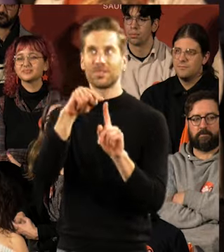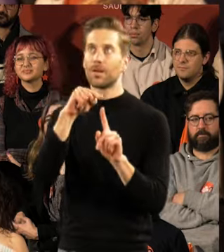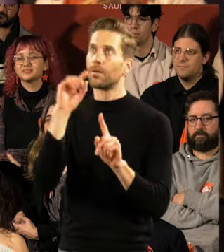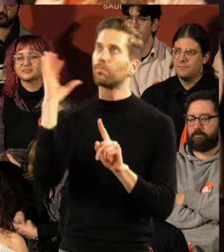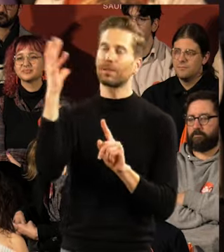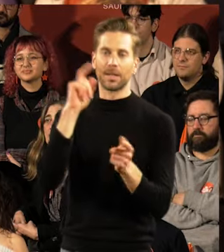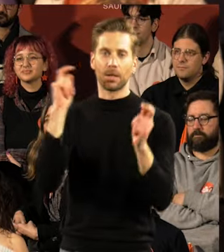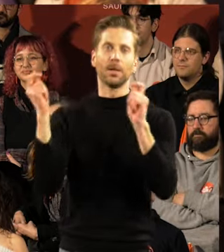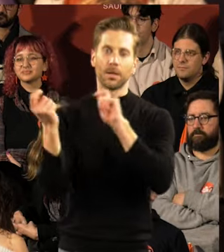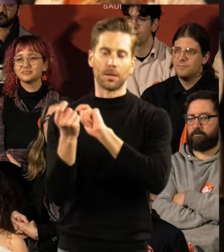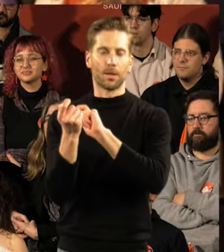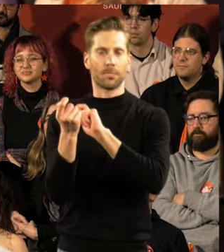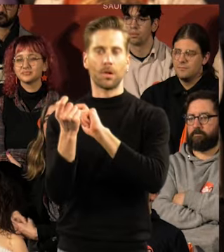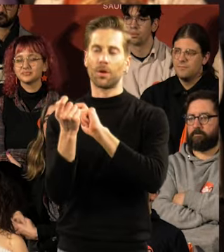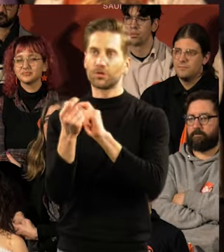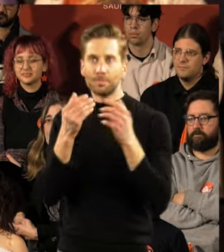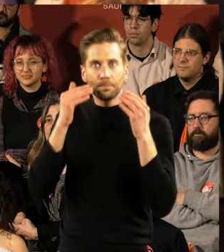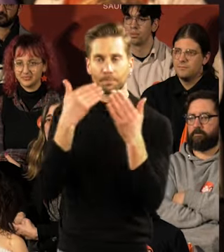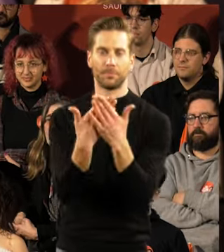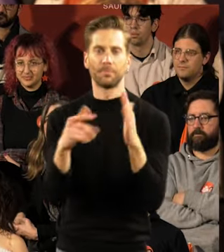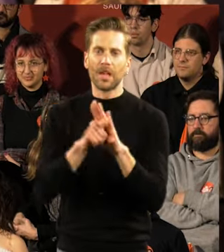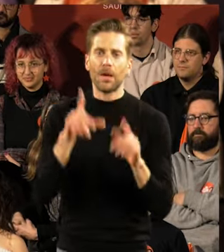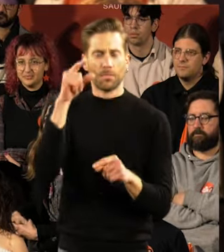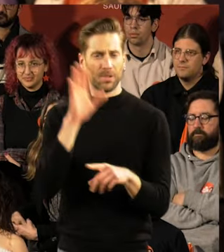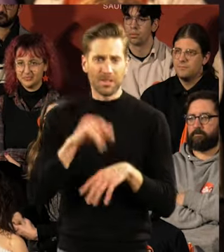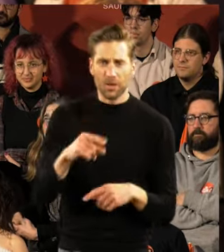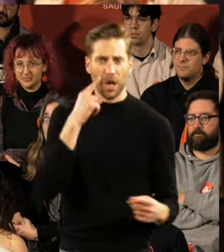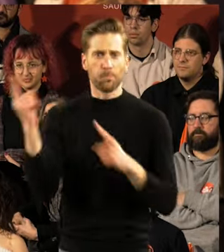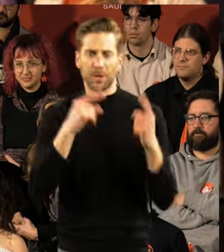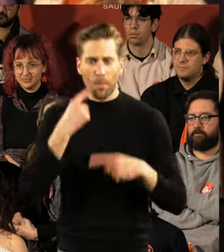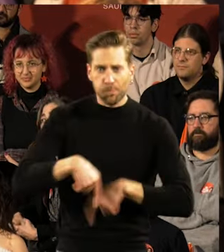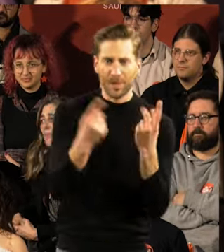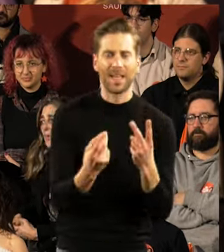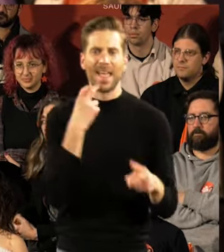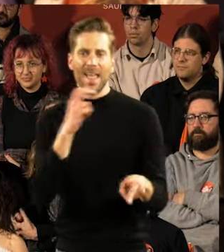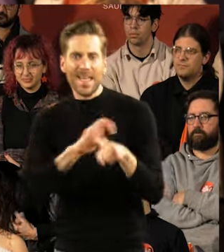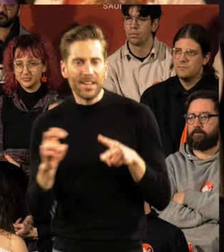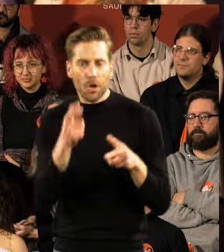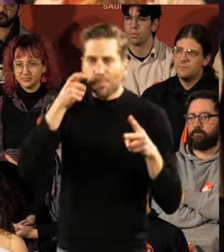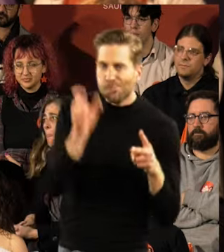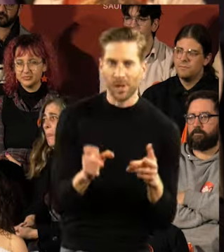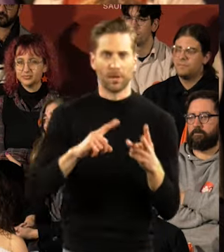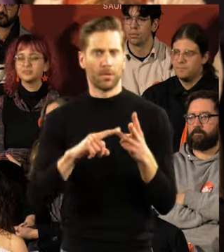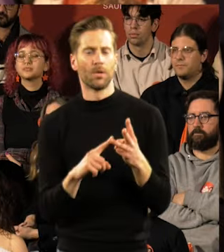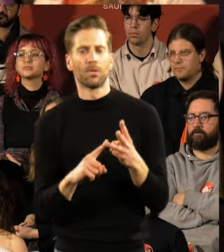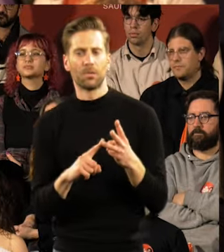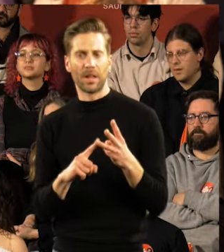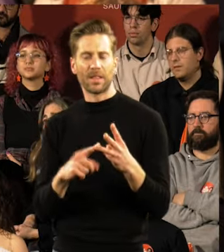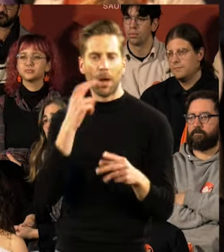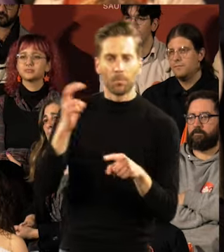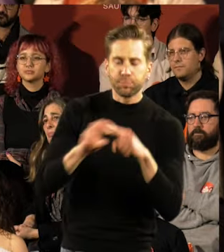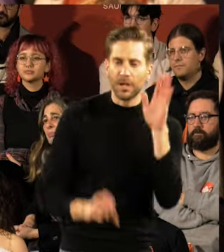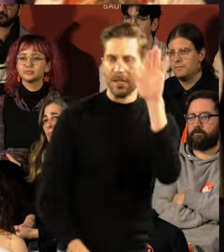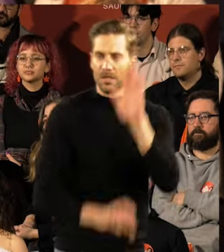alterações climáticas. E por isso queremos transportes públicos, e por isso queremos eficiência energética, melhores condições para a produção de